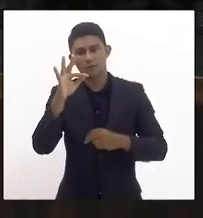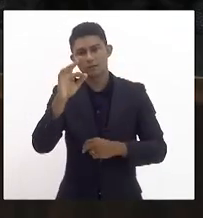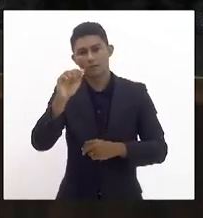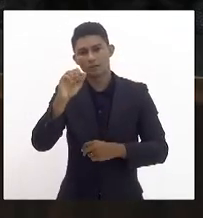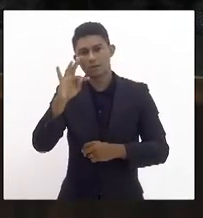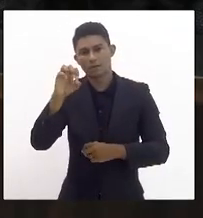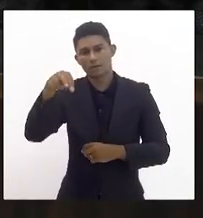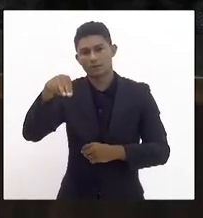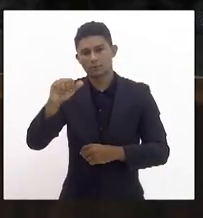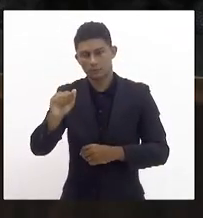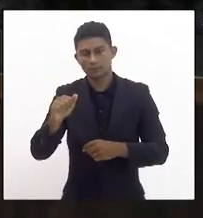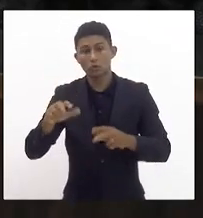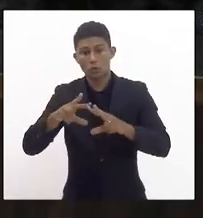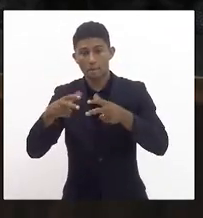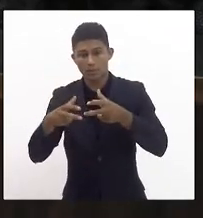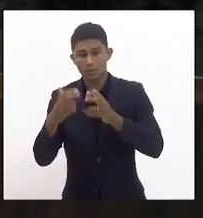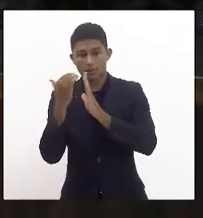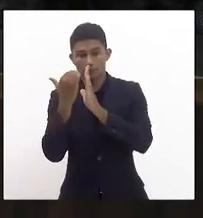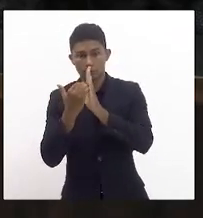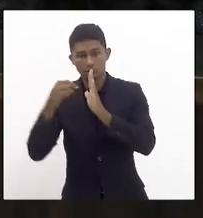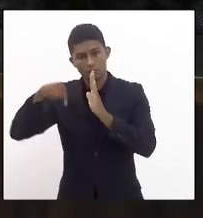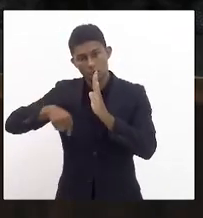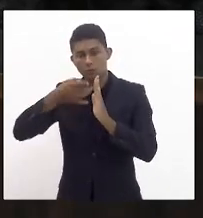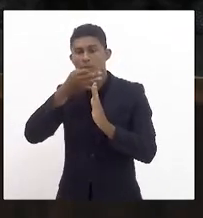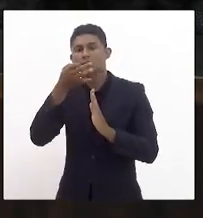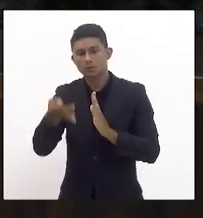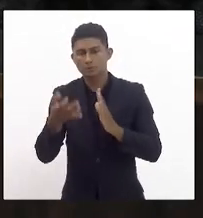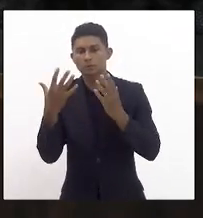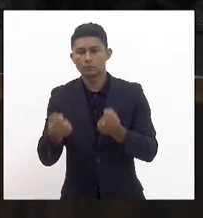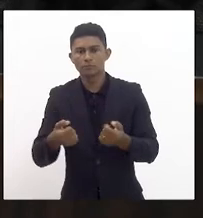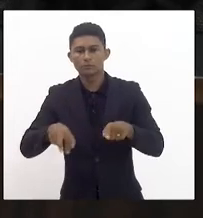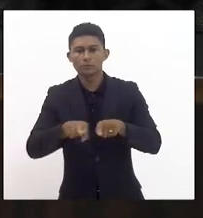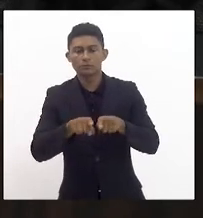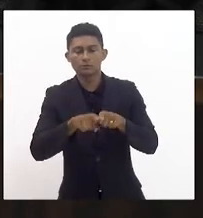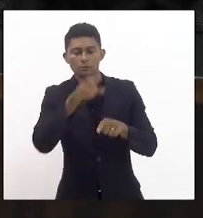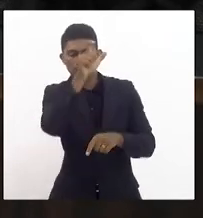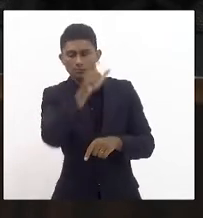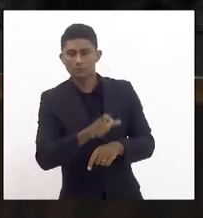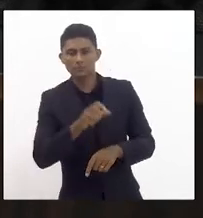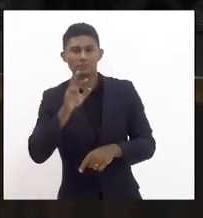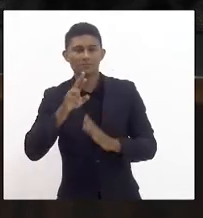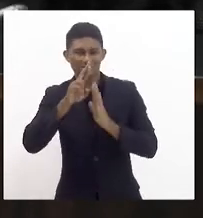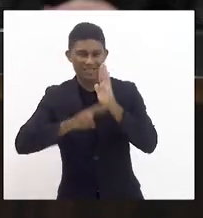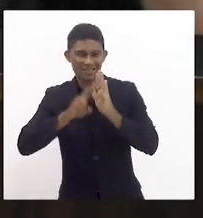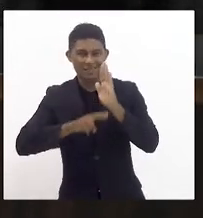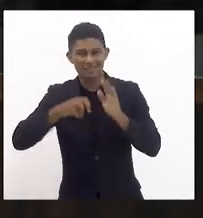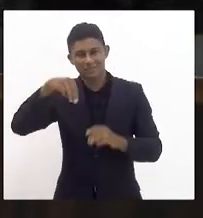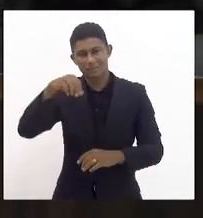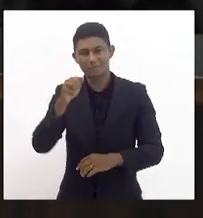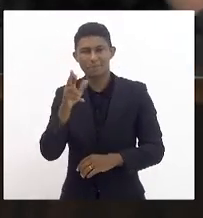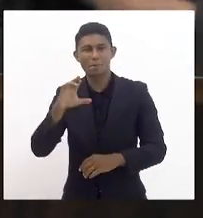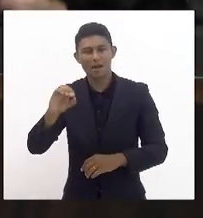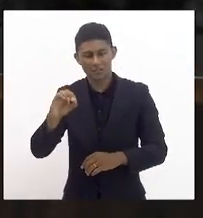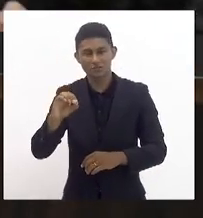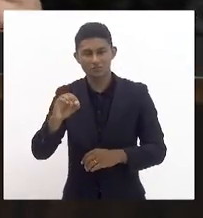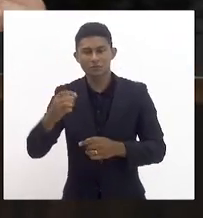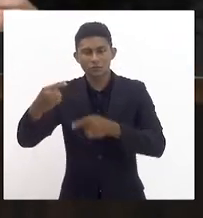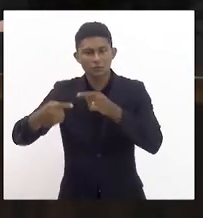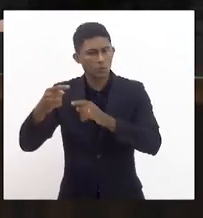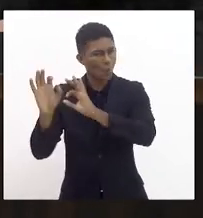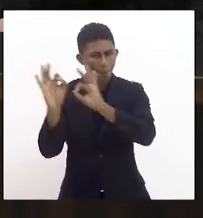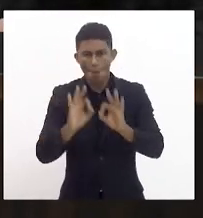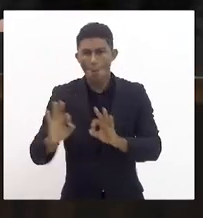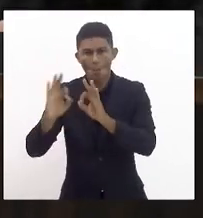Parecer da Comissão de Normas Internas e Proposições Externas, favorável, deputado Márcio Canella. Em discussão, não havendo que queira discutir, encerrada a discussão, em